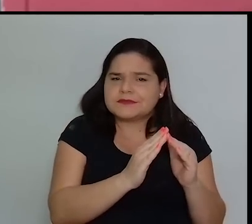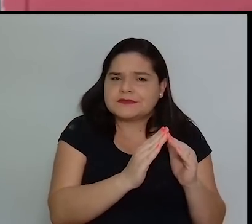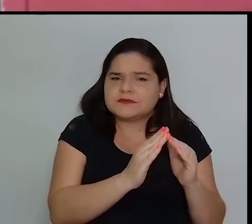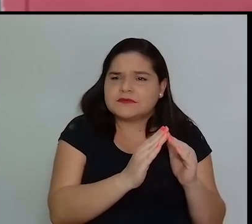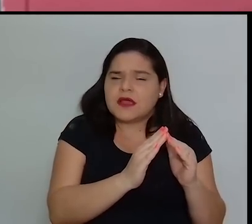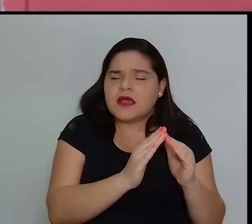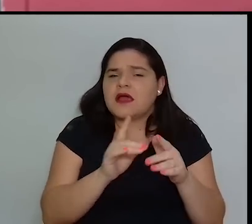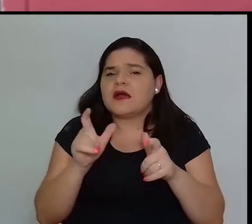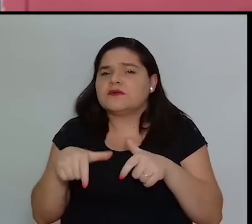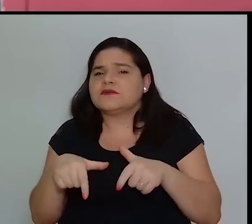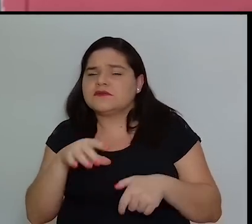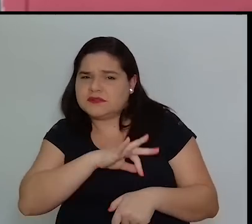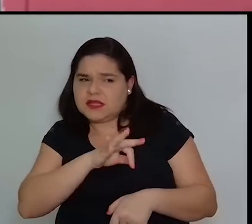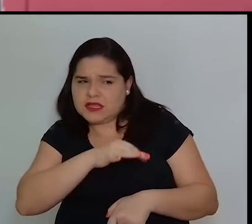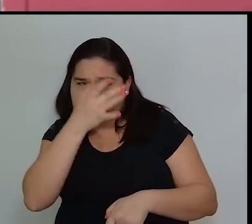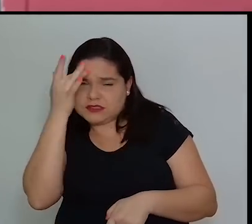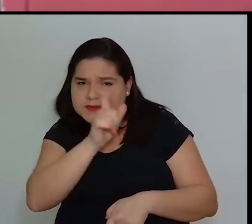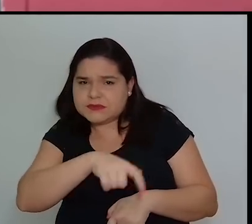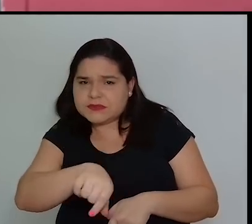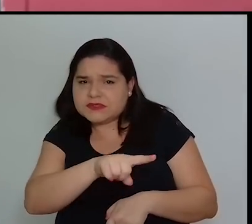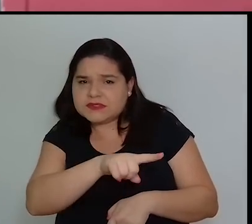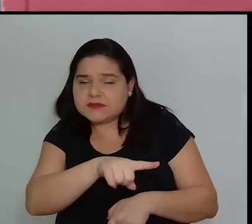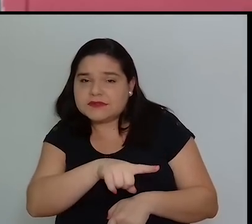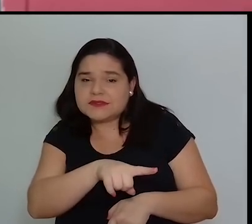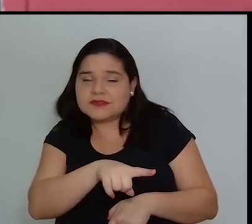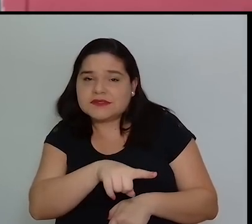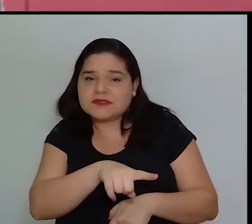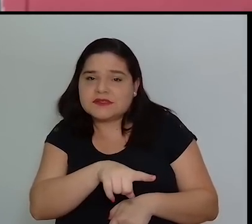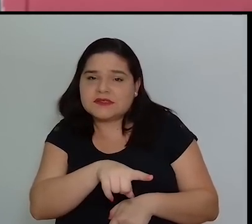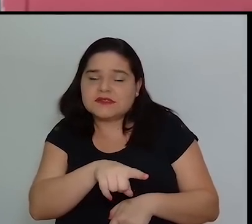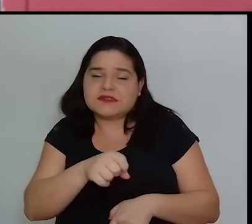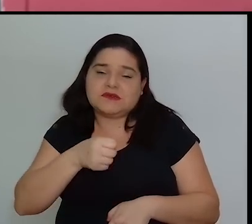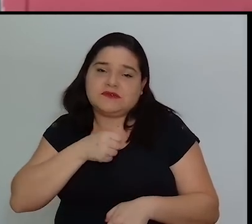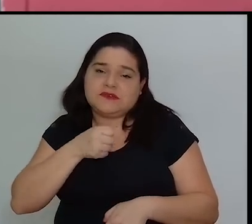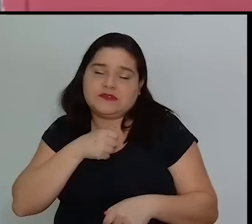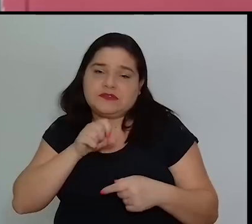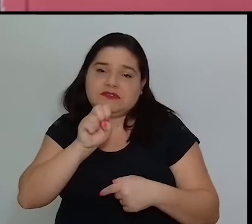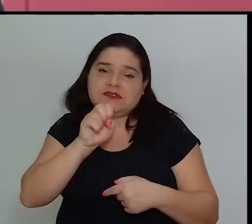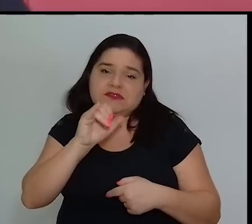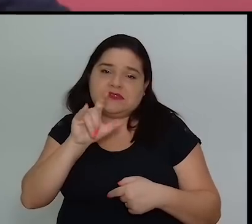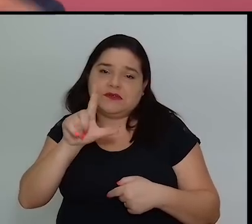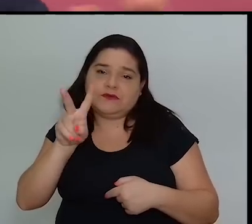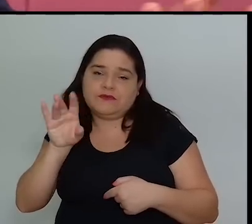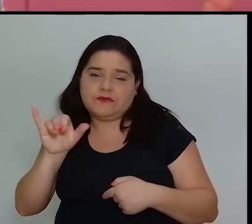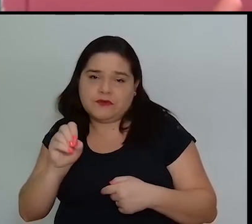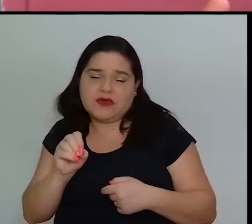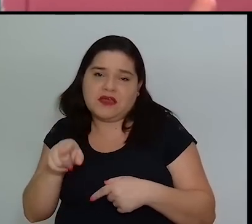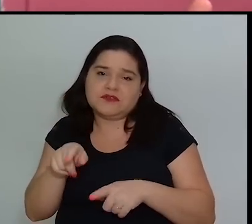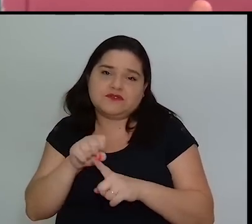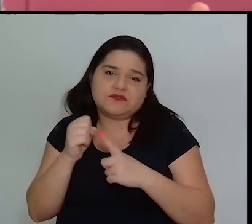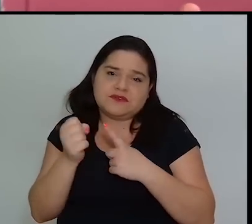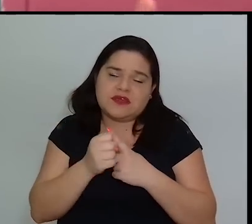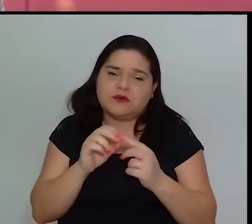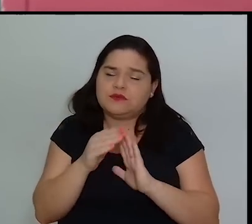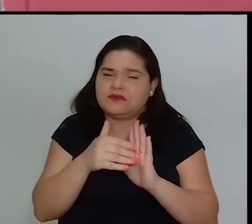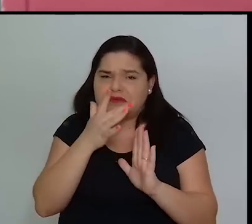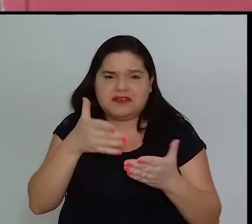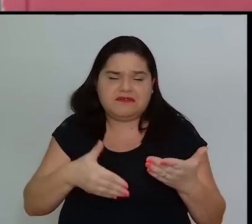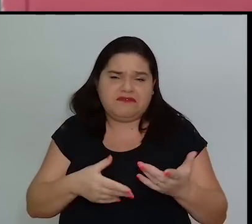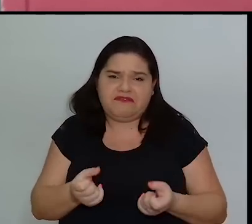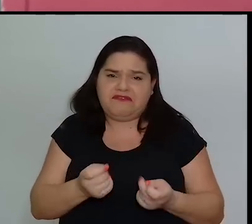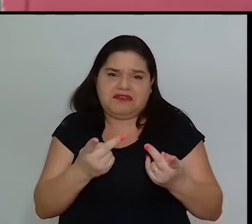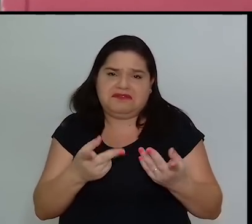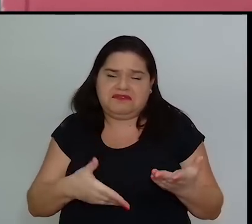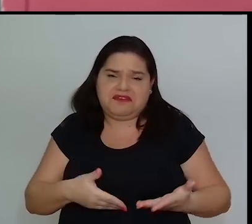o salário daquelas pessoas então o Silvio Santos também é social Todo mundo que vende que Veja algum tipo de serviço é